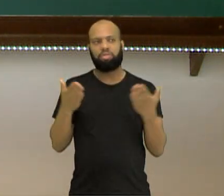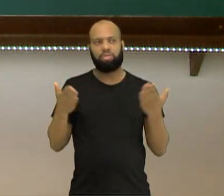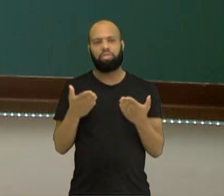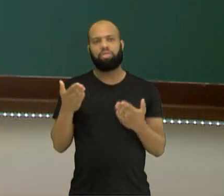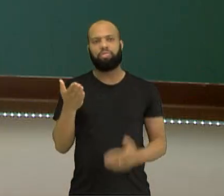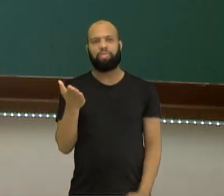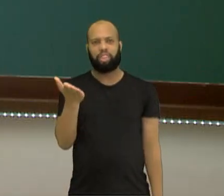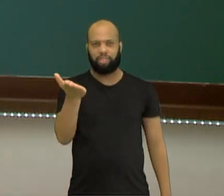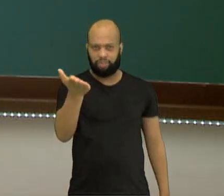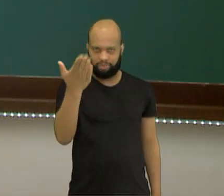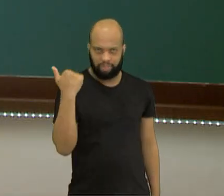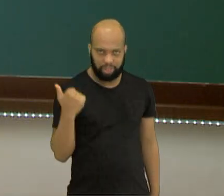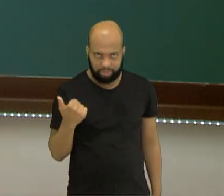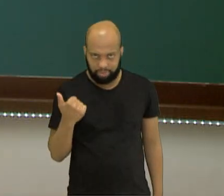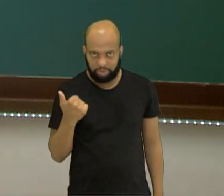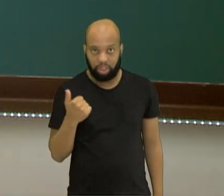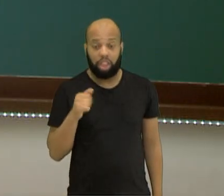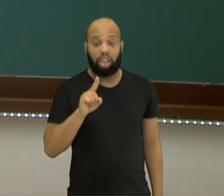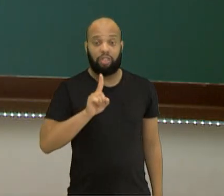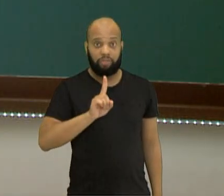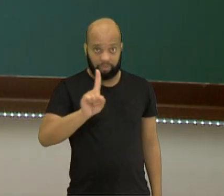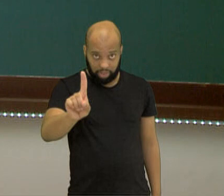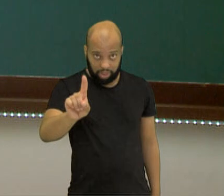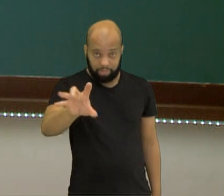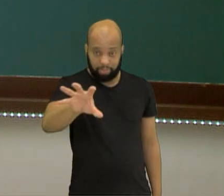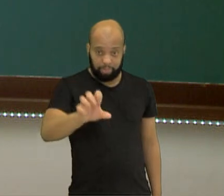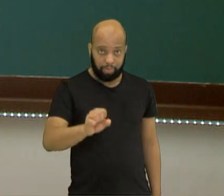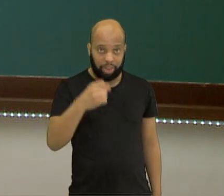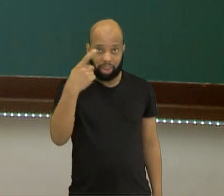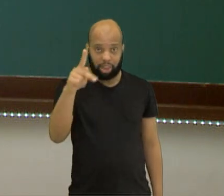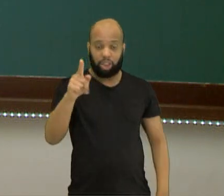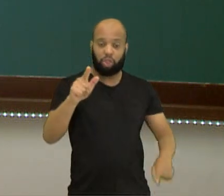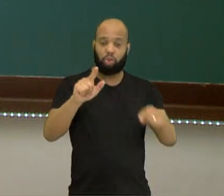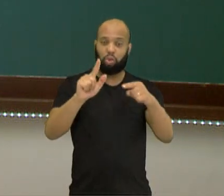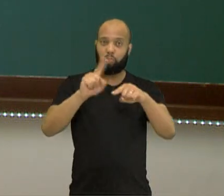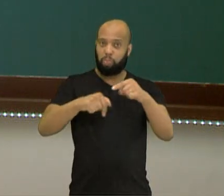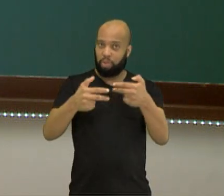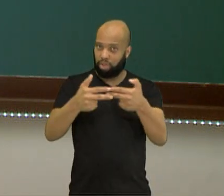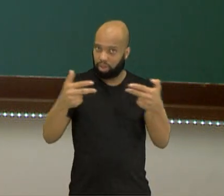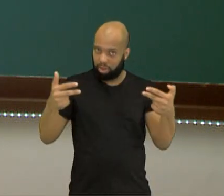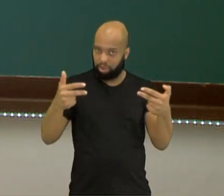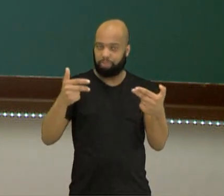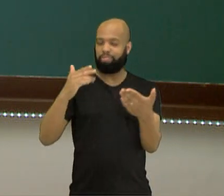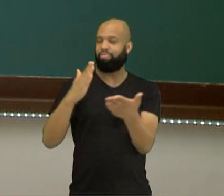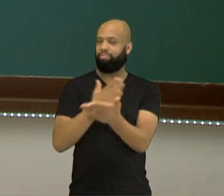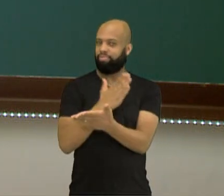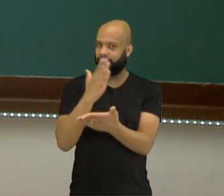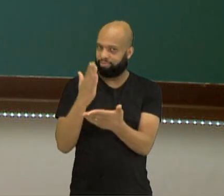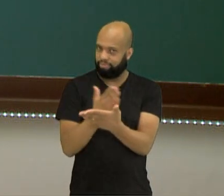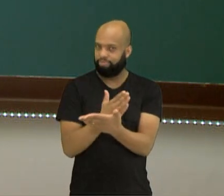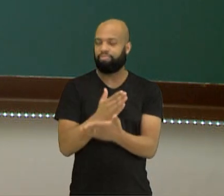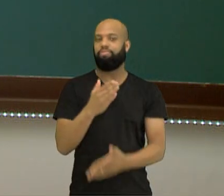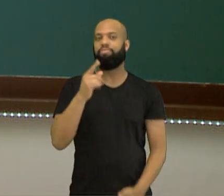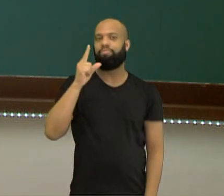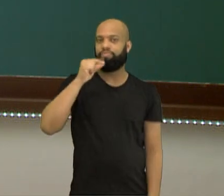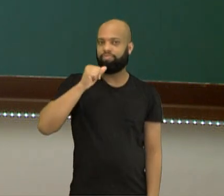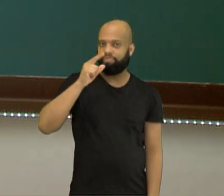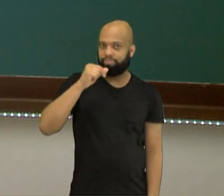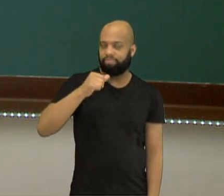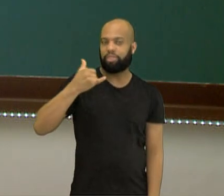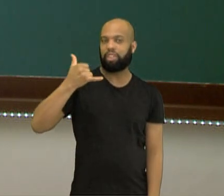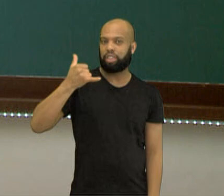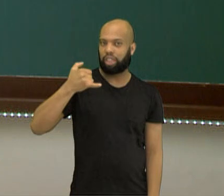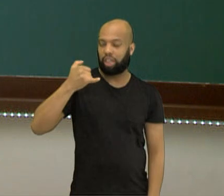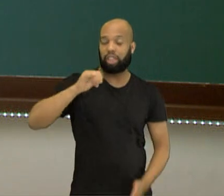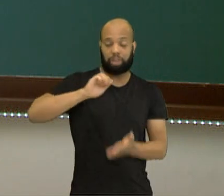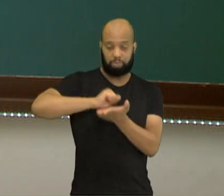comigo. Corre lá, pega o caderninho, lápis, caneta, borracha, se você já não